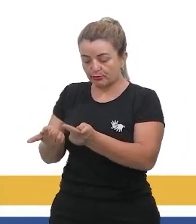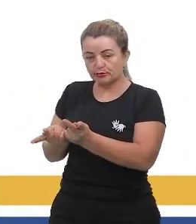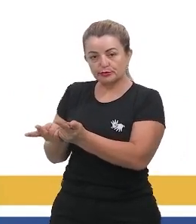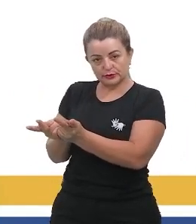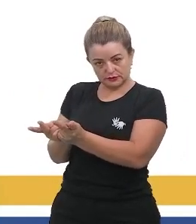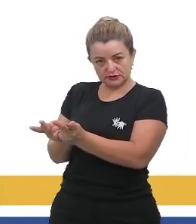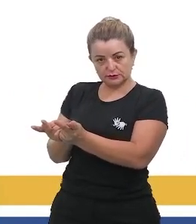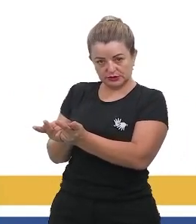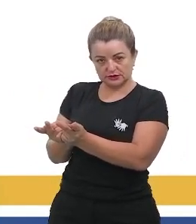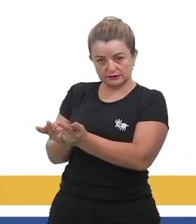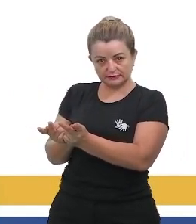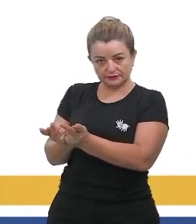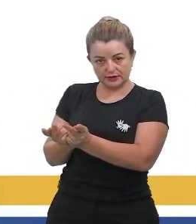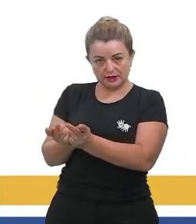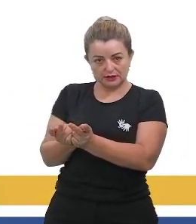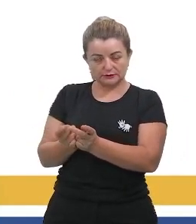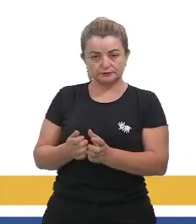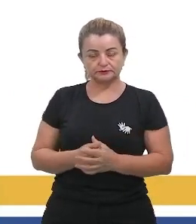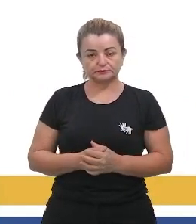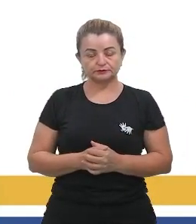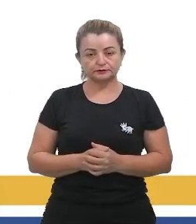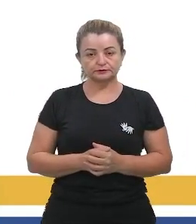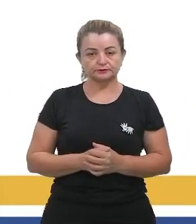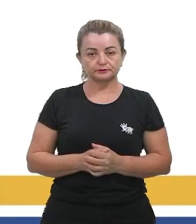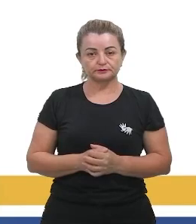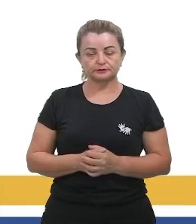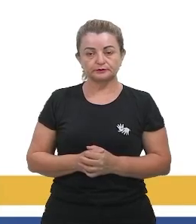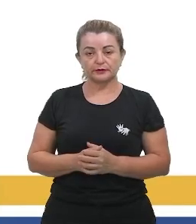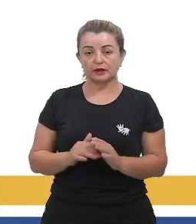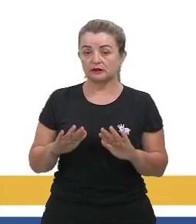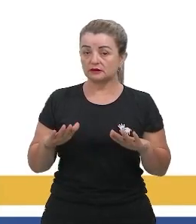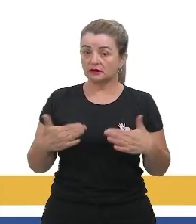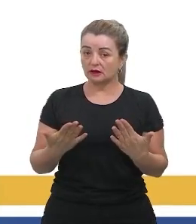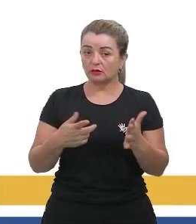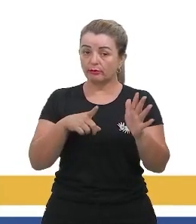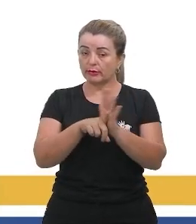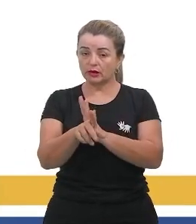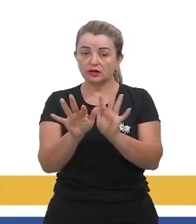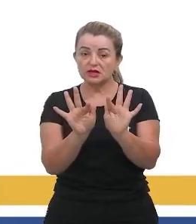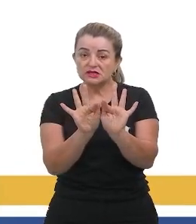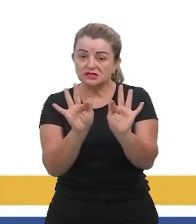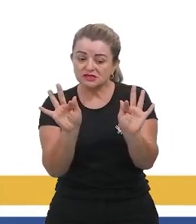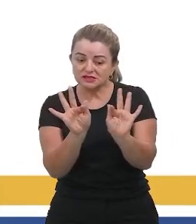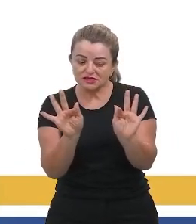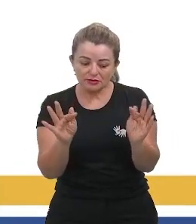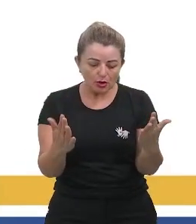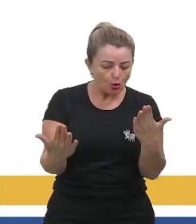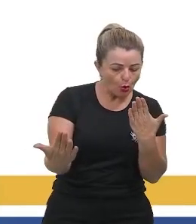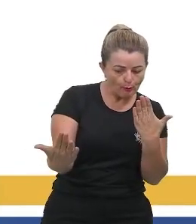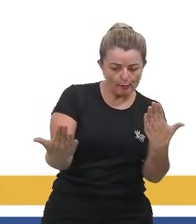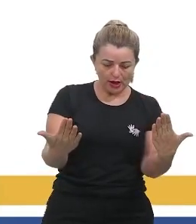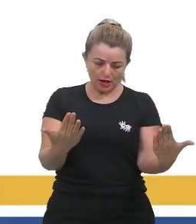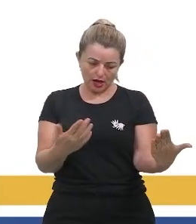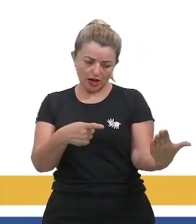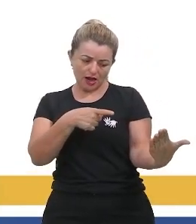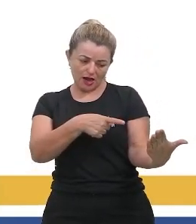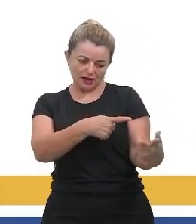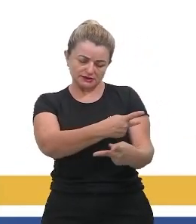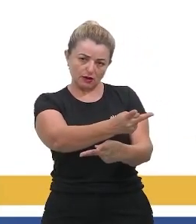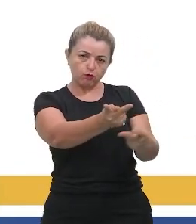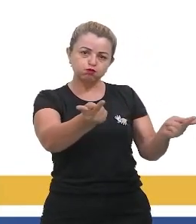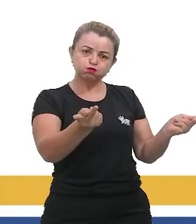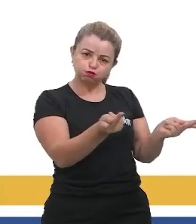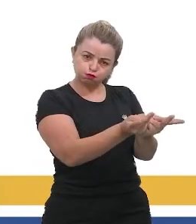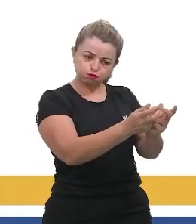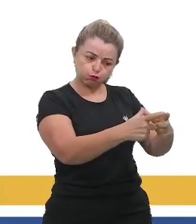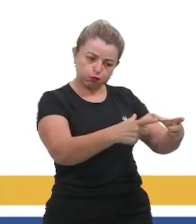das áreas das outras 2 pizzas. Então, é uma questão bem simples, depois que você entende ela, porque você vai perceber claramente